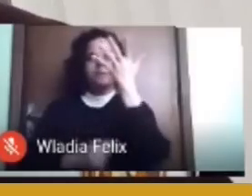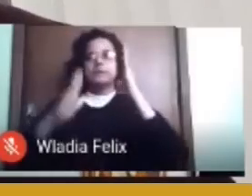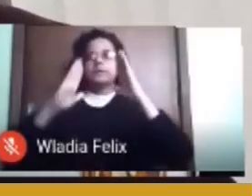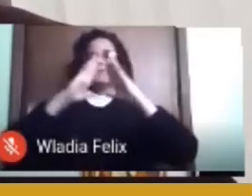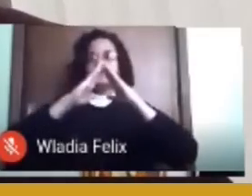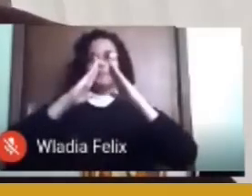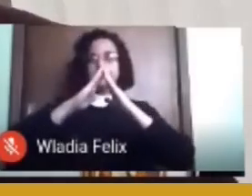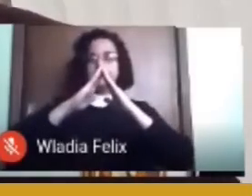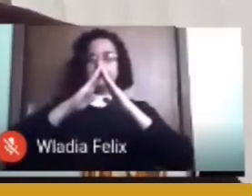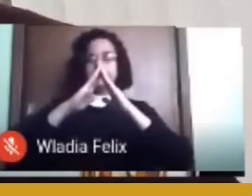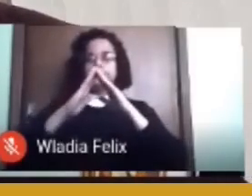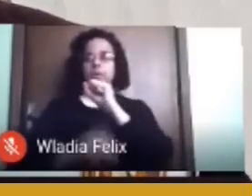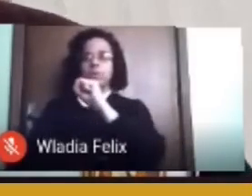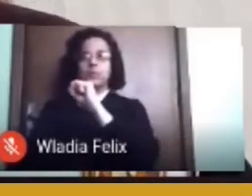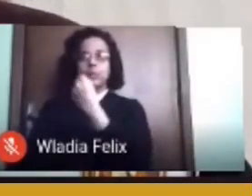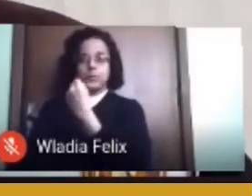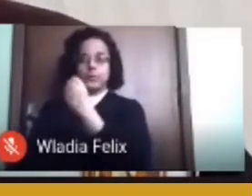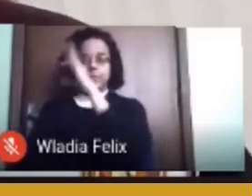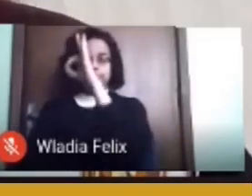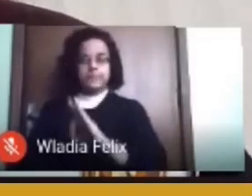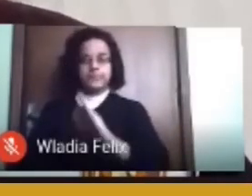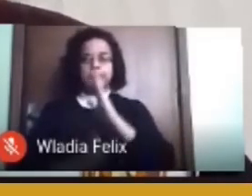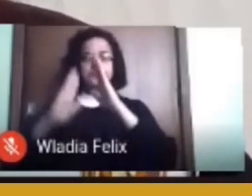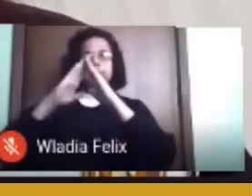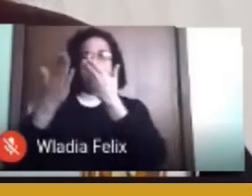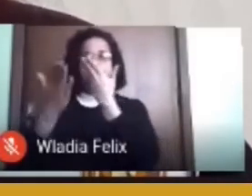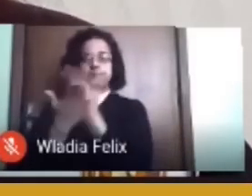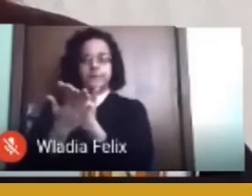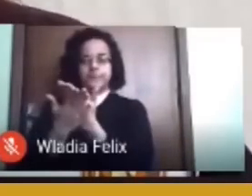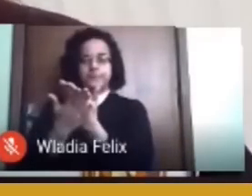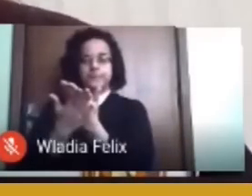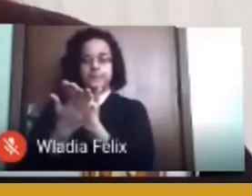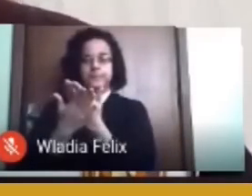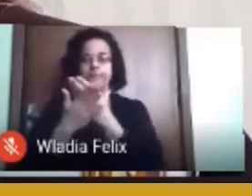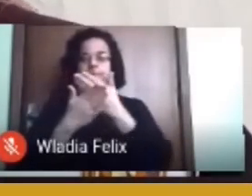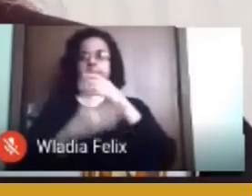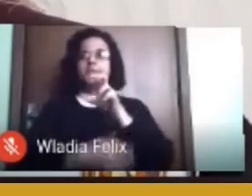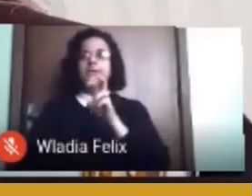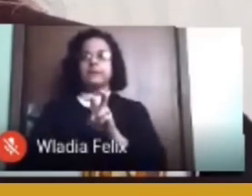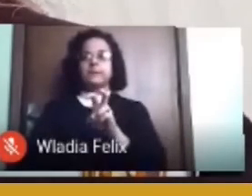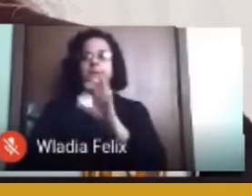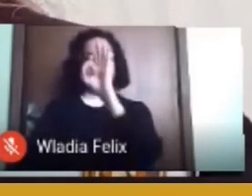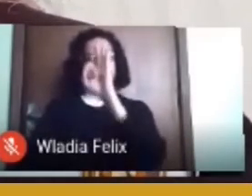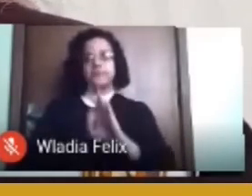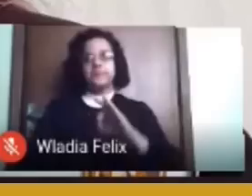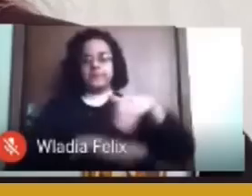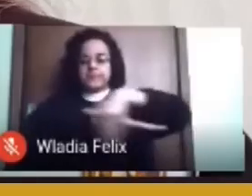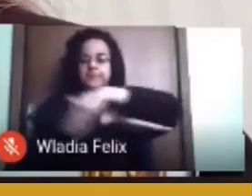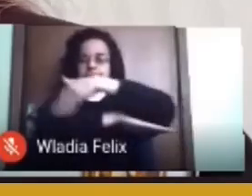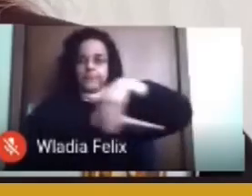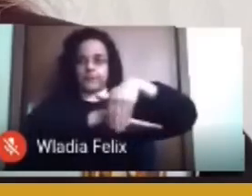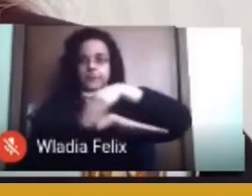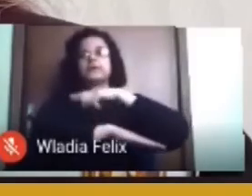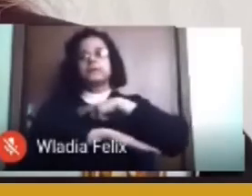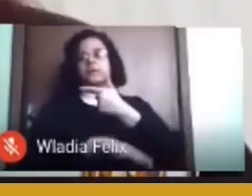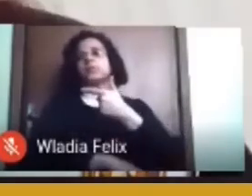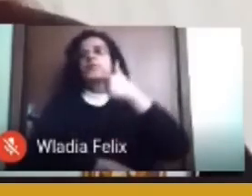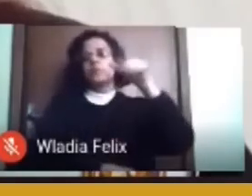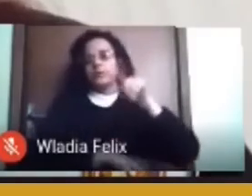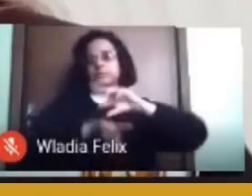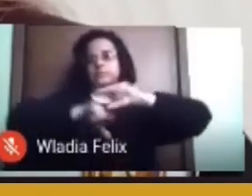públicas, 5%, e aí tem o entre outros ali, mas podemos evidenciar a residência, conforme o professor mesmo